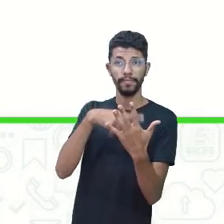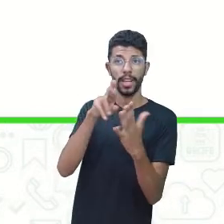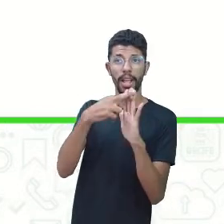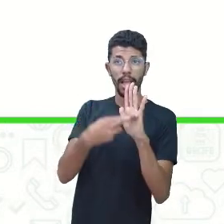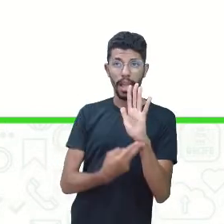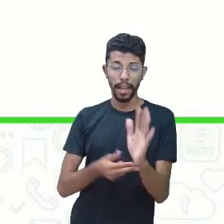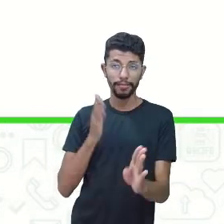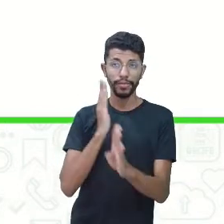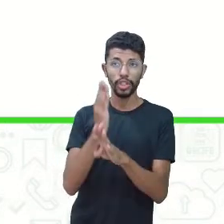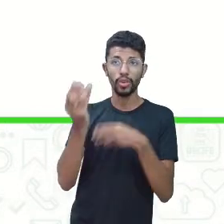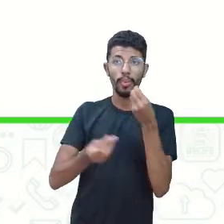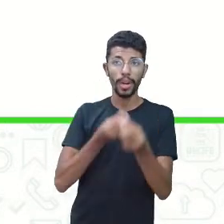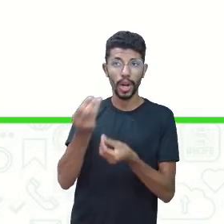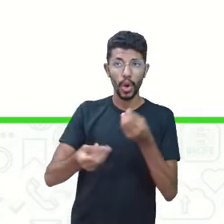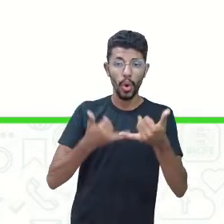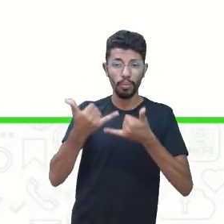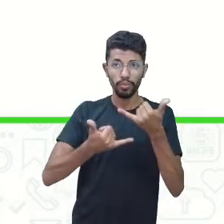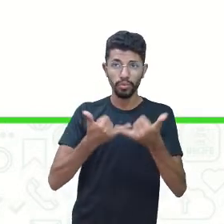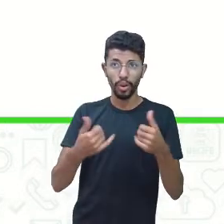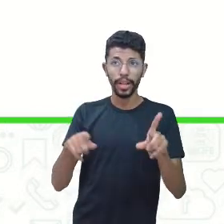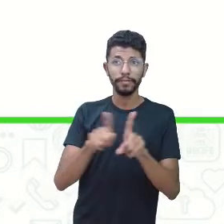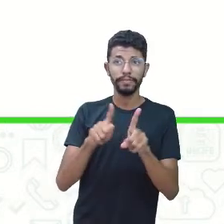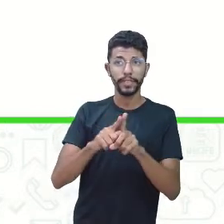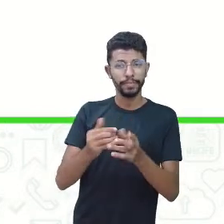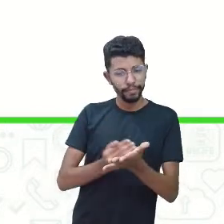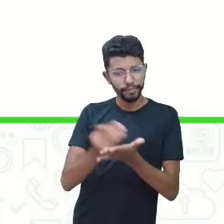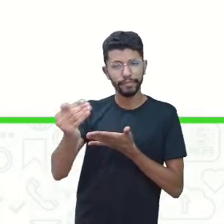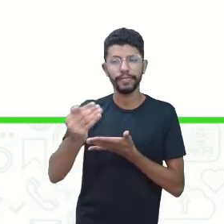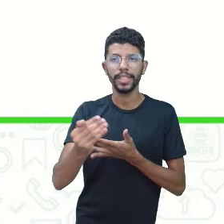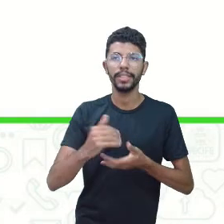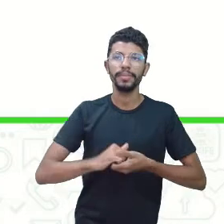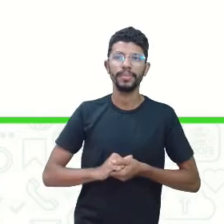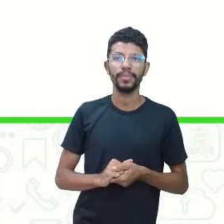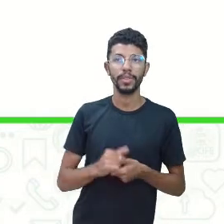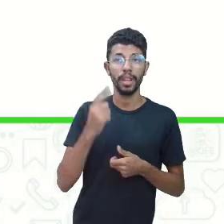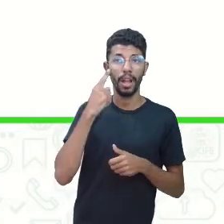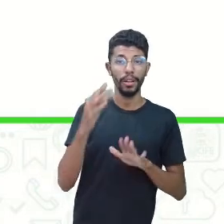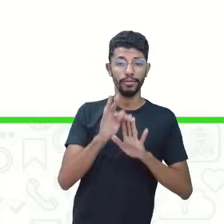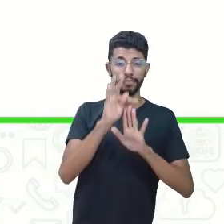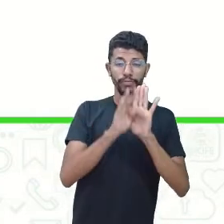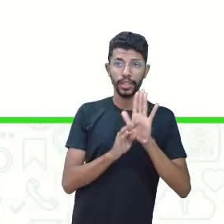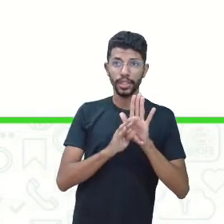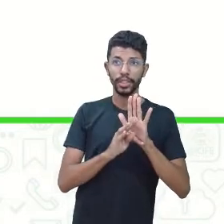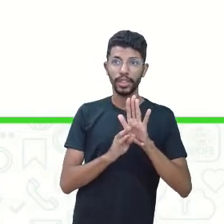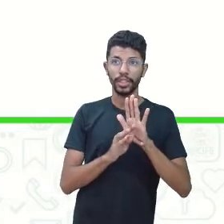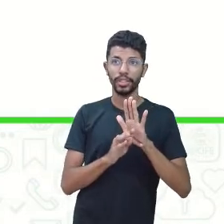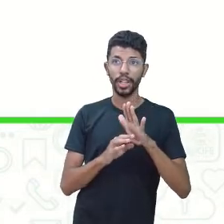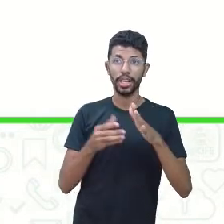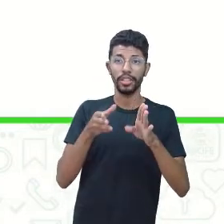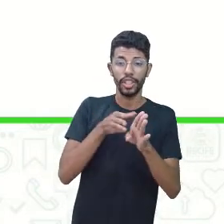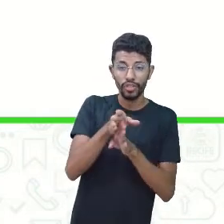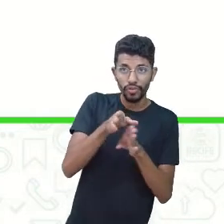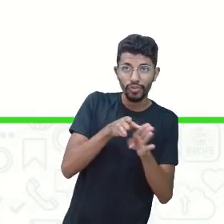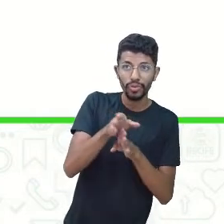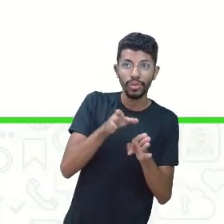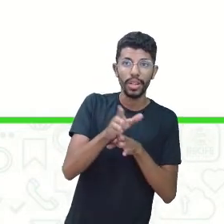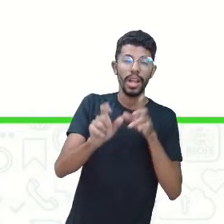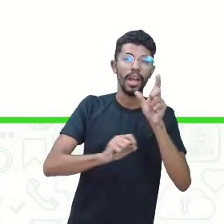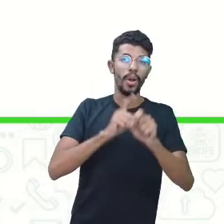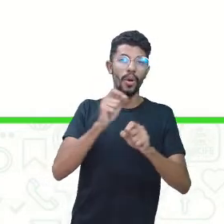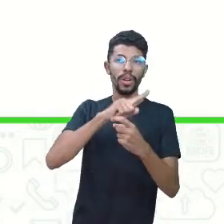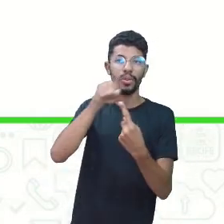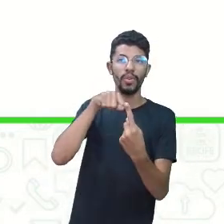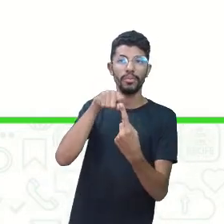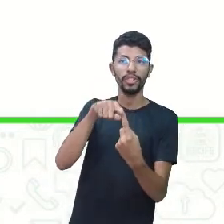se joga para começar a jogar. Um texto instrucional é aquele cuja função